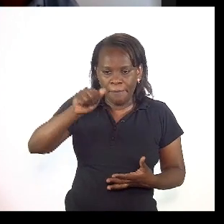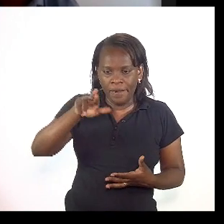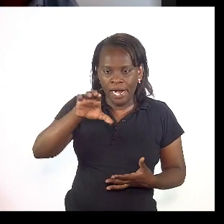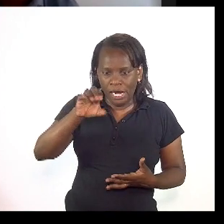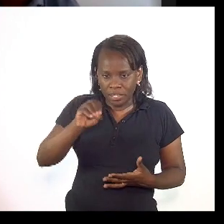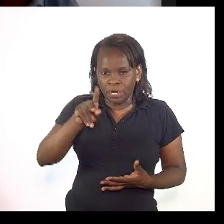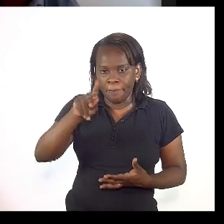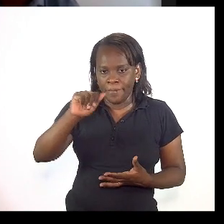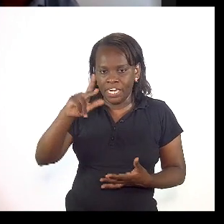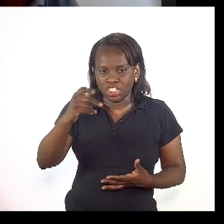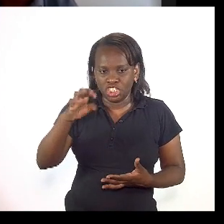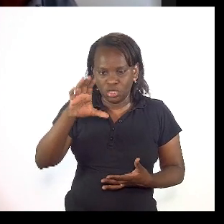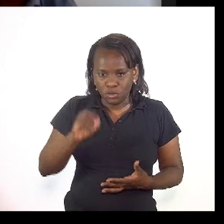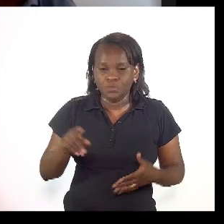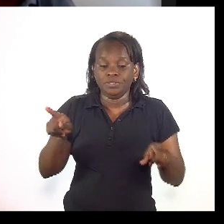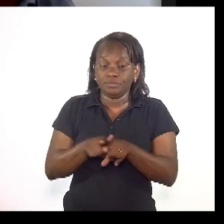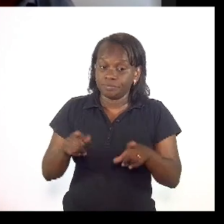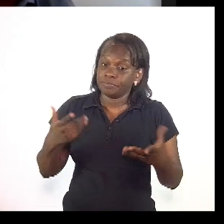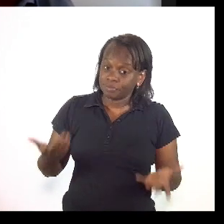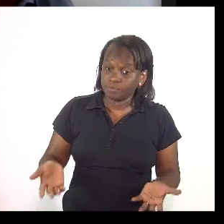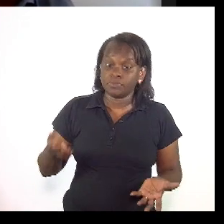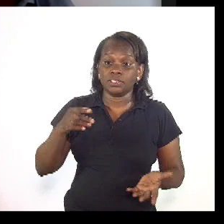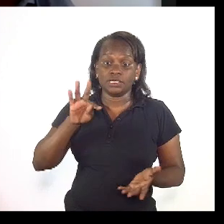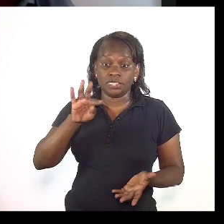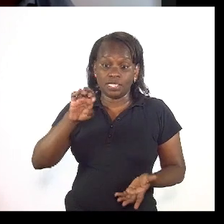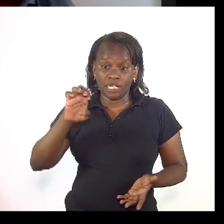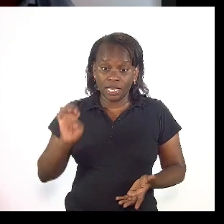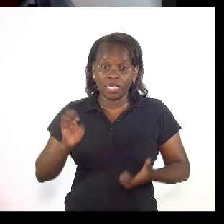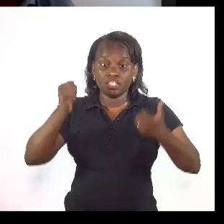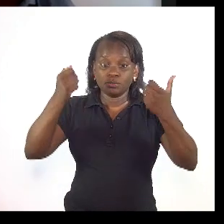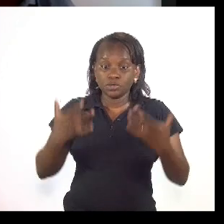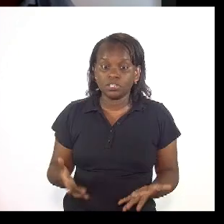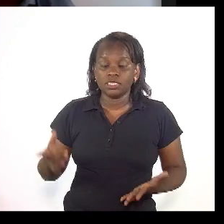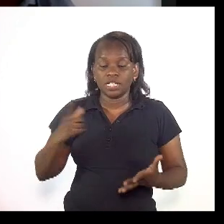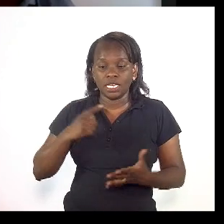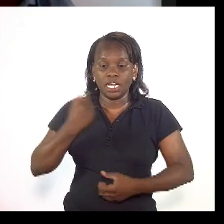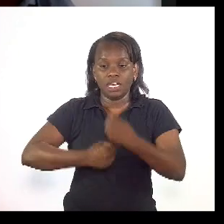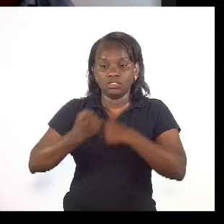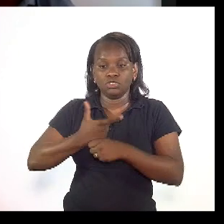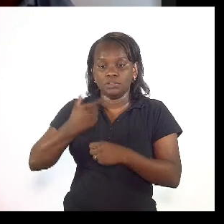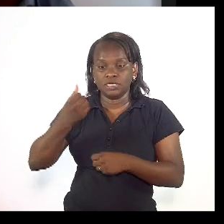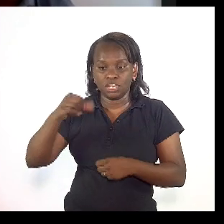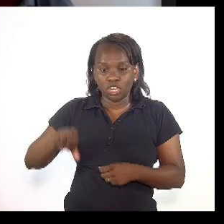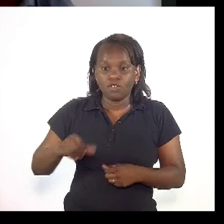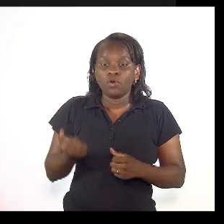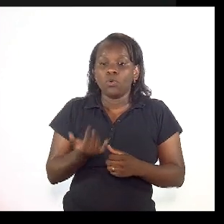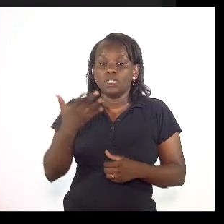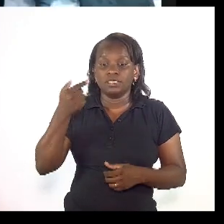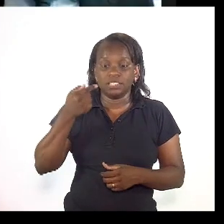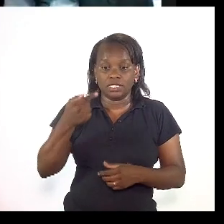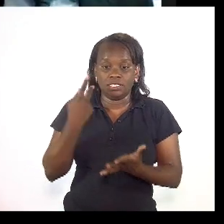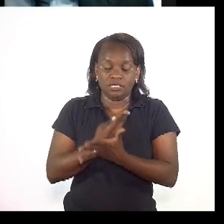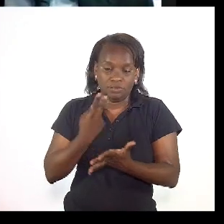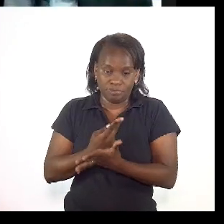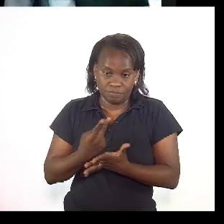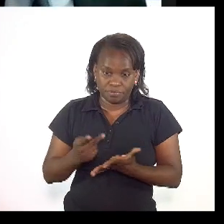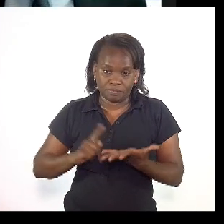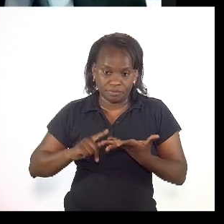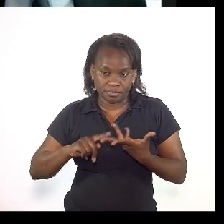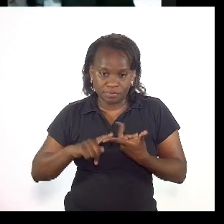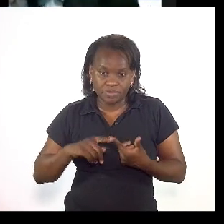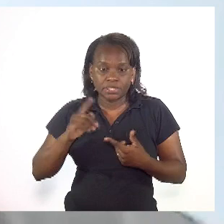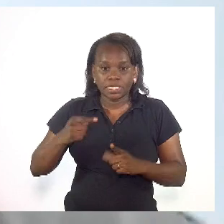Pacheco. Tanto é assim que o Tribunal de Contas apontou, no ano de 2019, 7 irregularidades, que